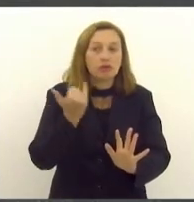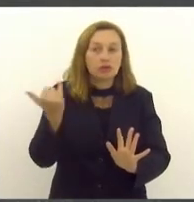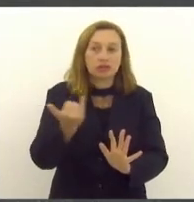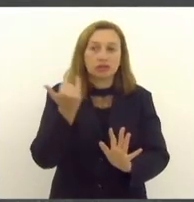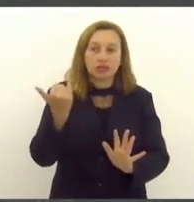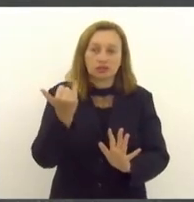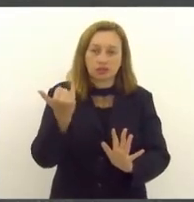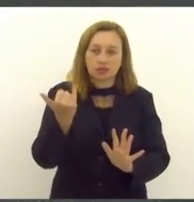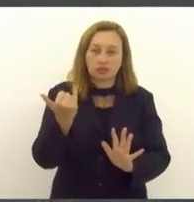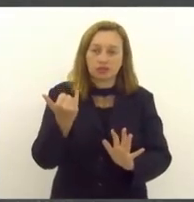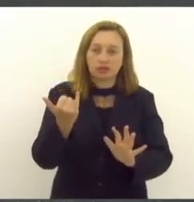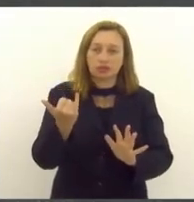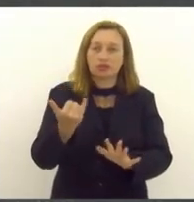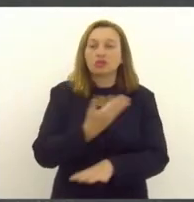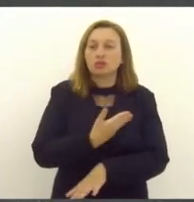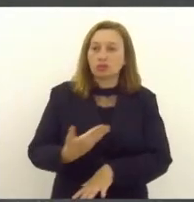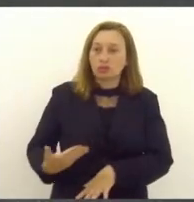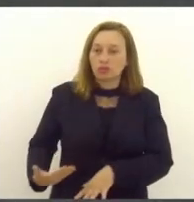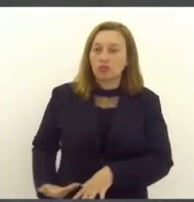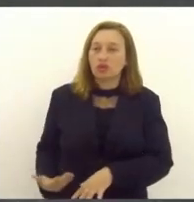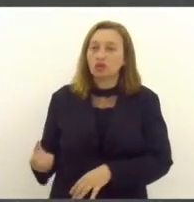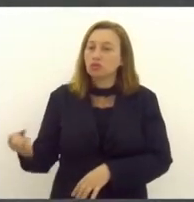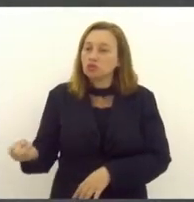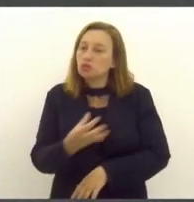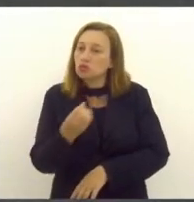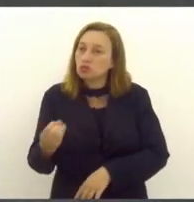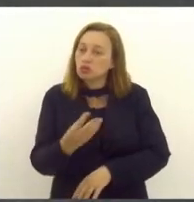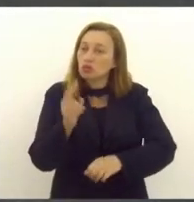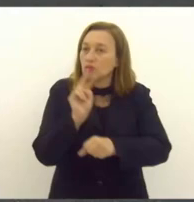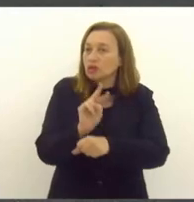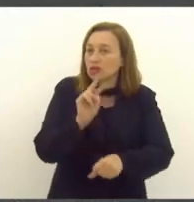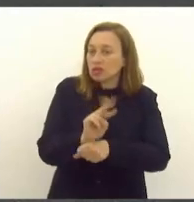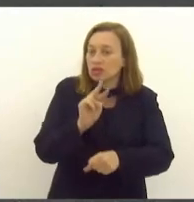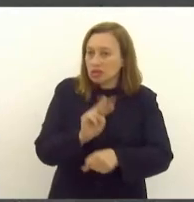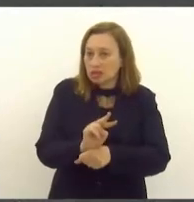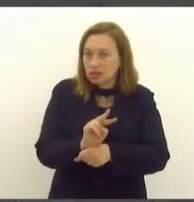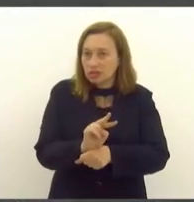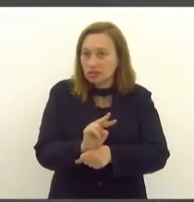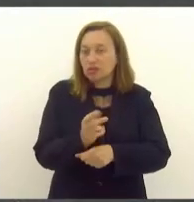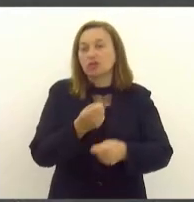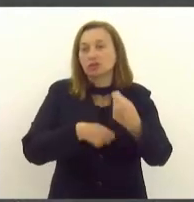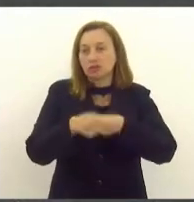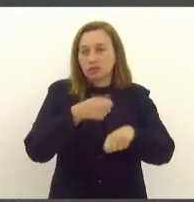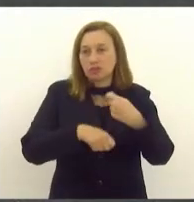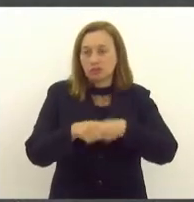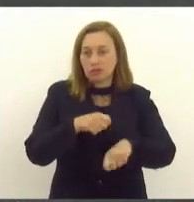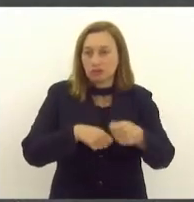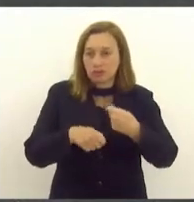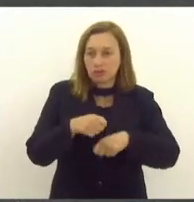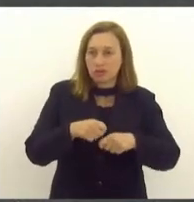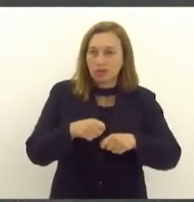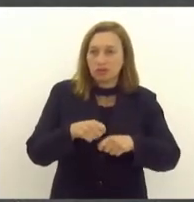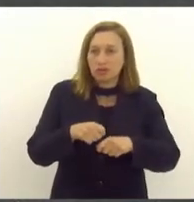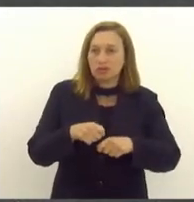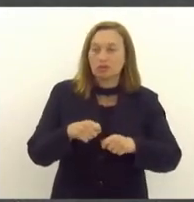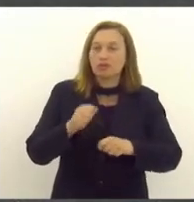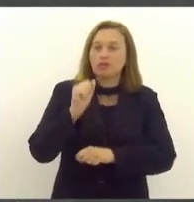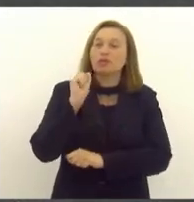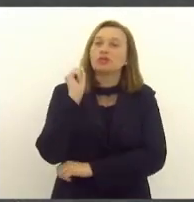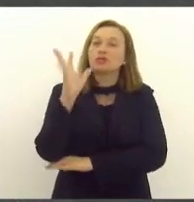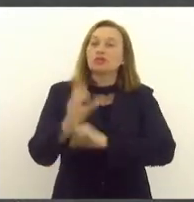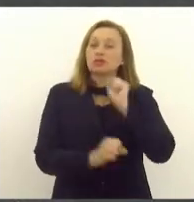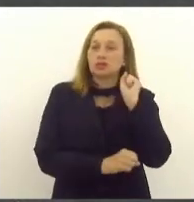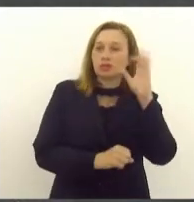Governo está inconsonância com a preservação do meio ambiente sem recair na antiga e já superada contradição entre desenvolvimento